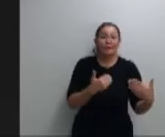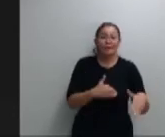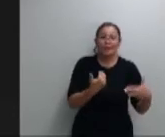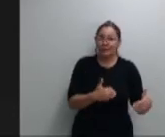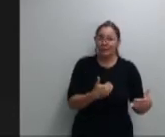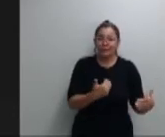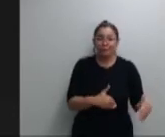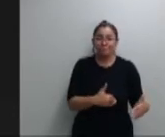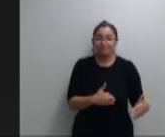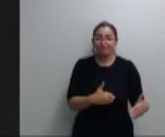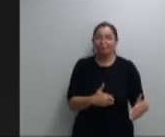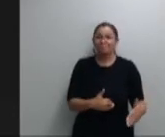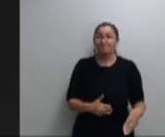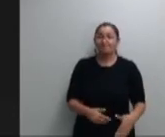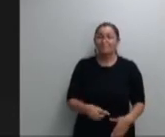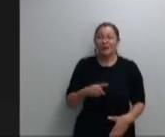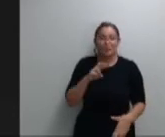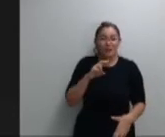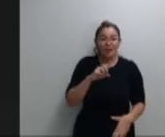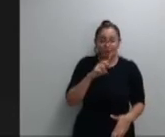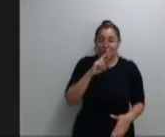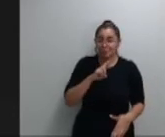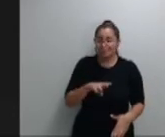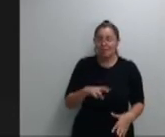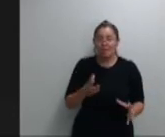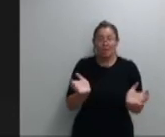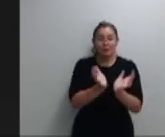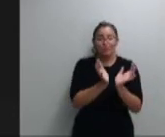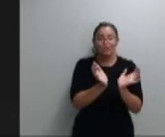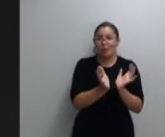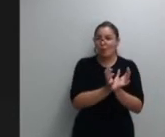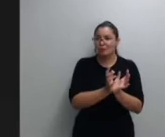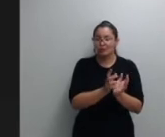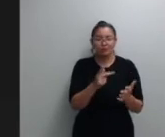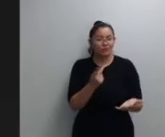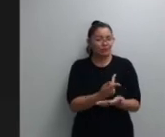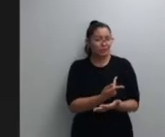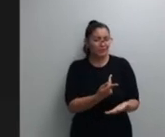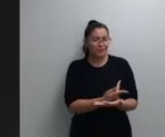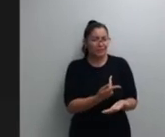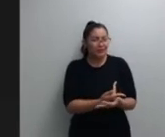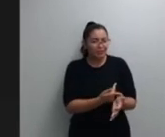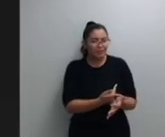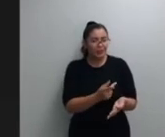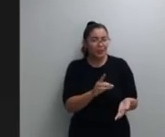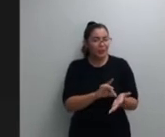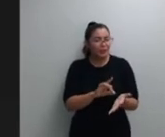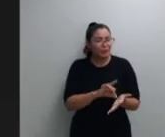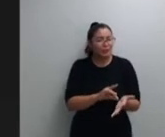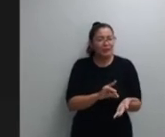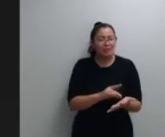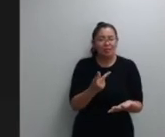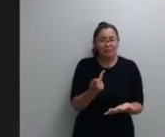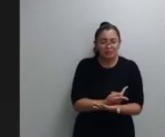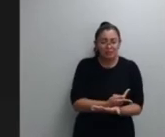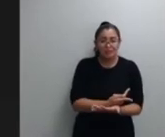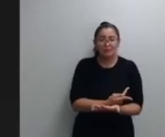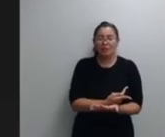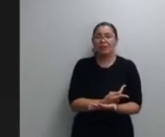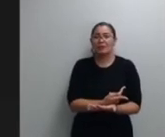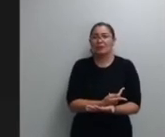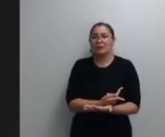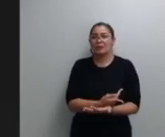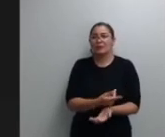decidida pela comissão diante de omissão e de talícia em oportunidade anterior, estava